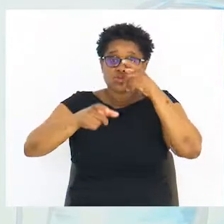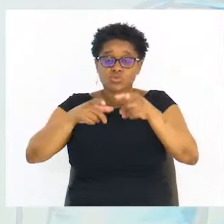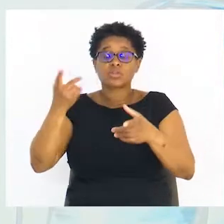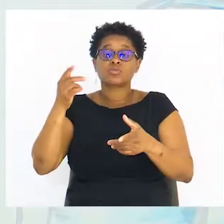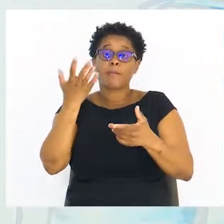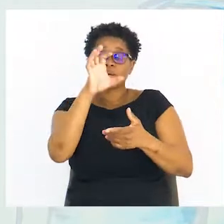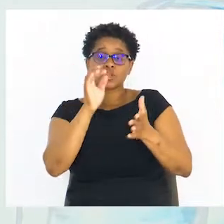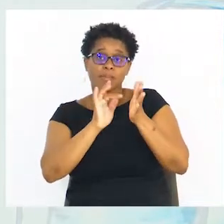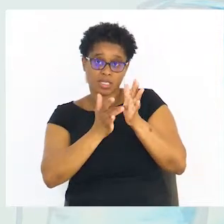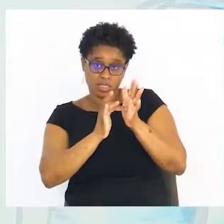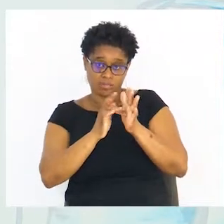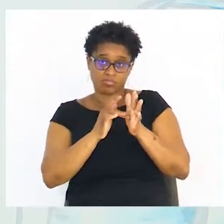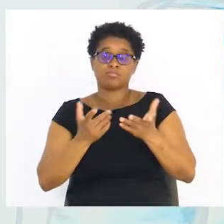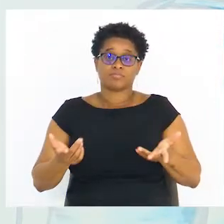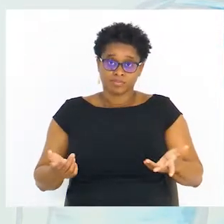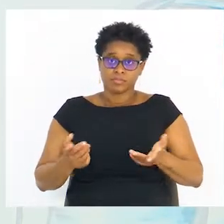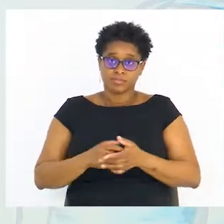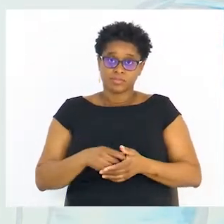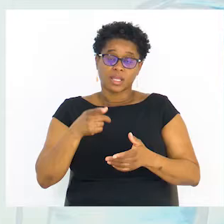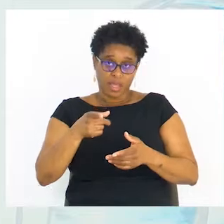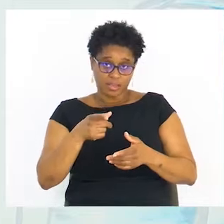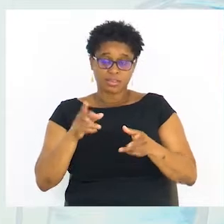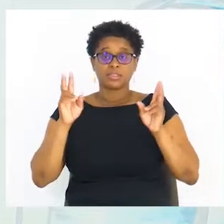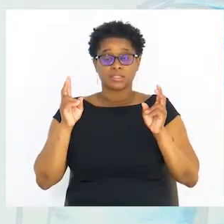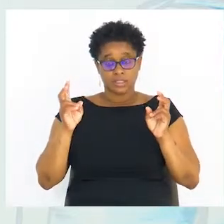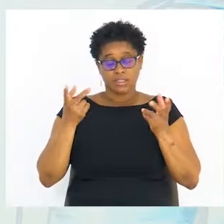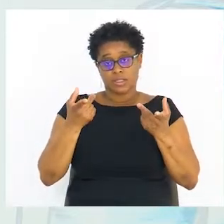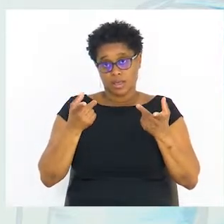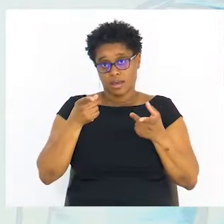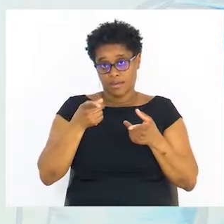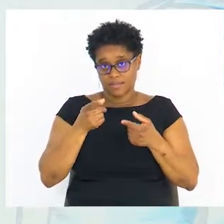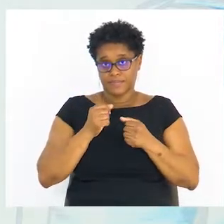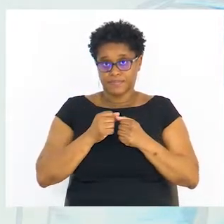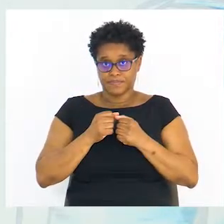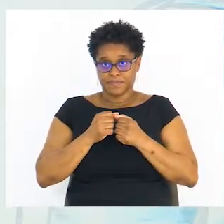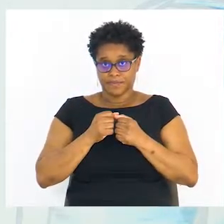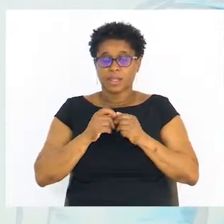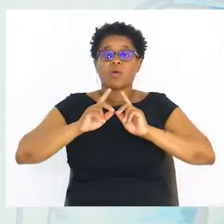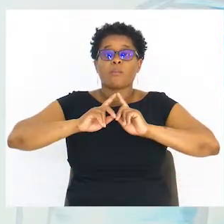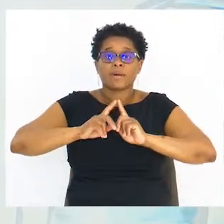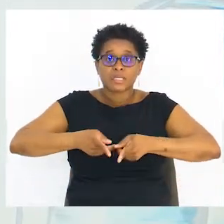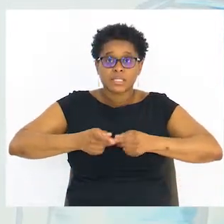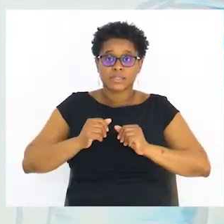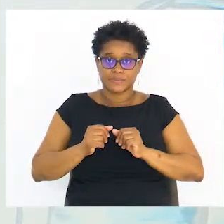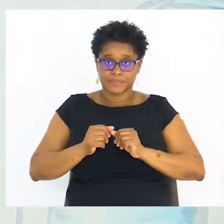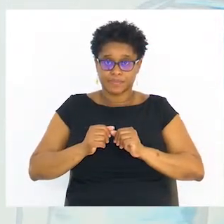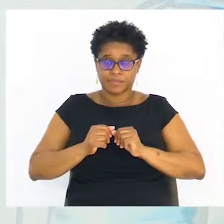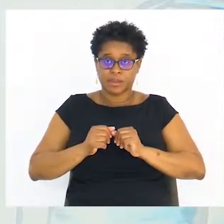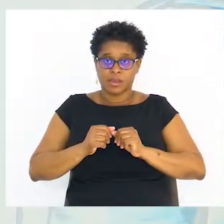chegada dos homens ao Brasil. Essa teoria é que a